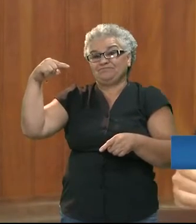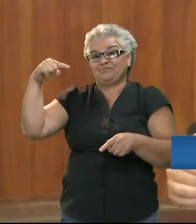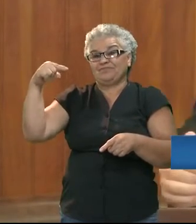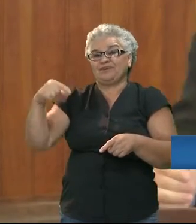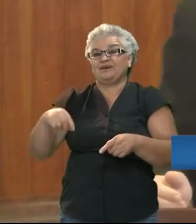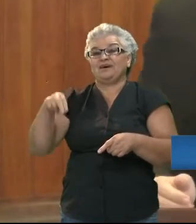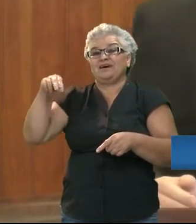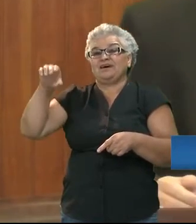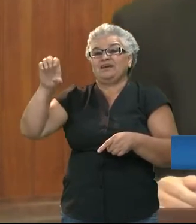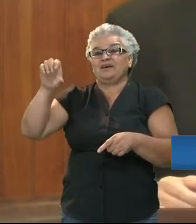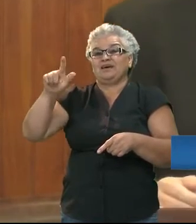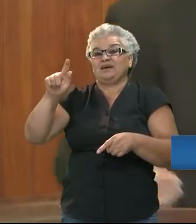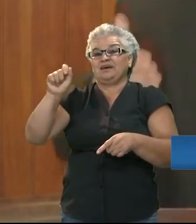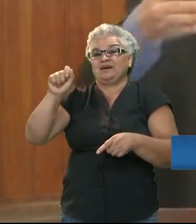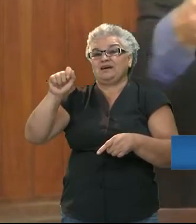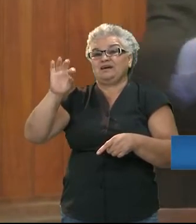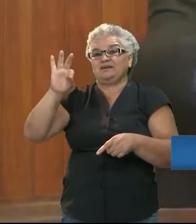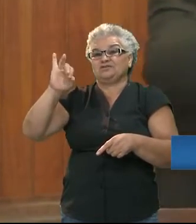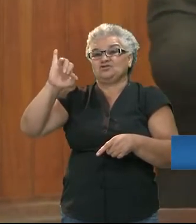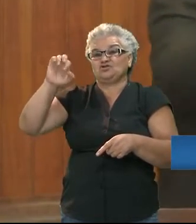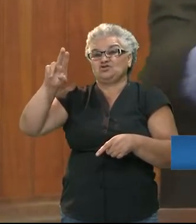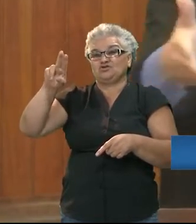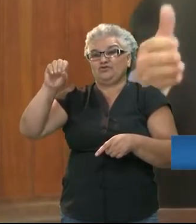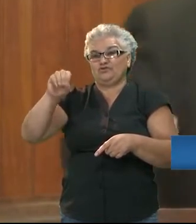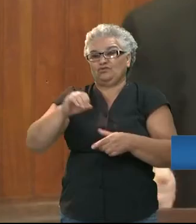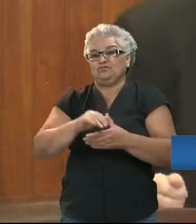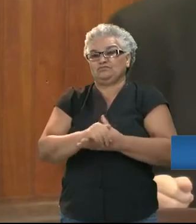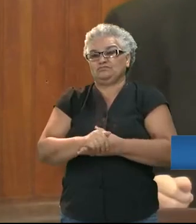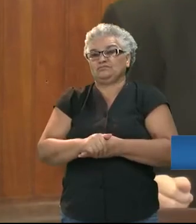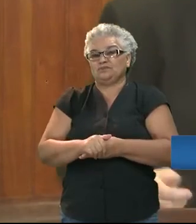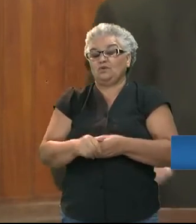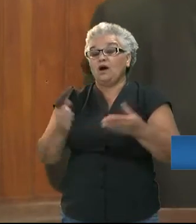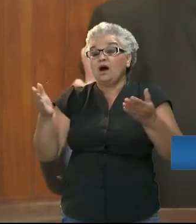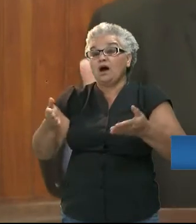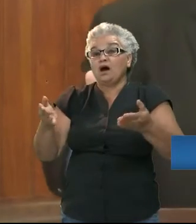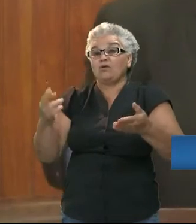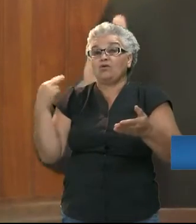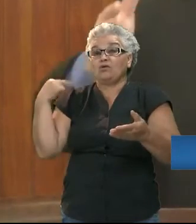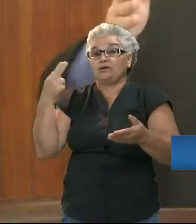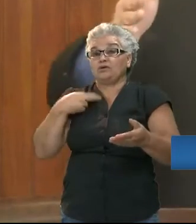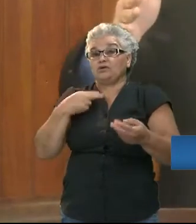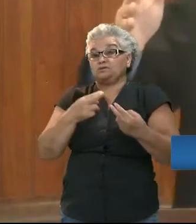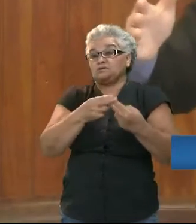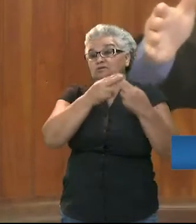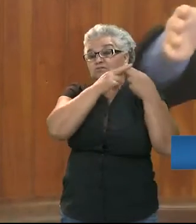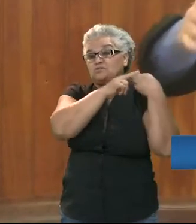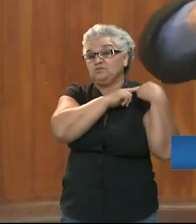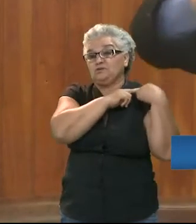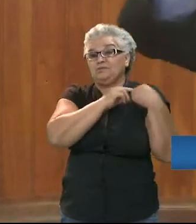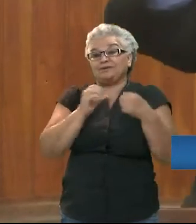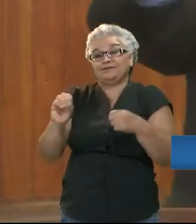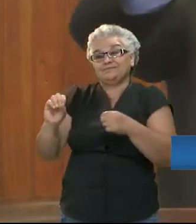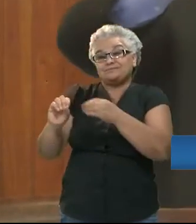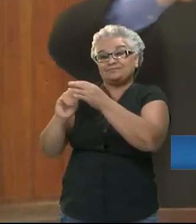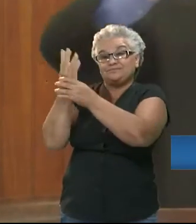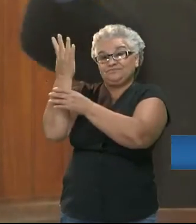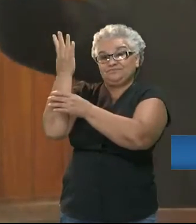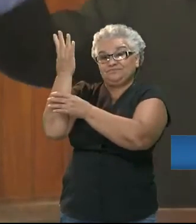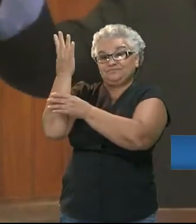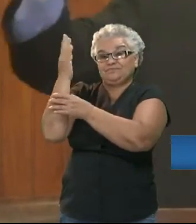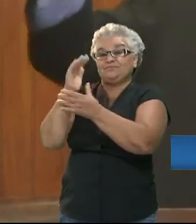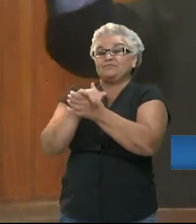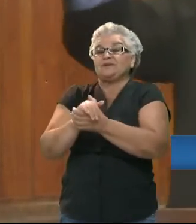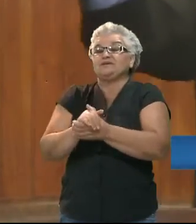a evolução da legislação, agora essa vai ser a nossa missão, criar um dispositivo que seja